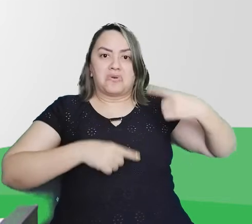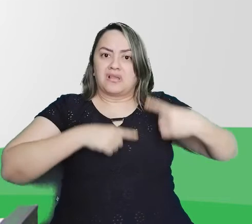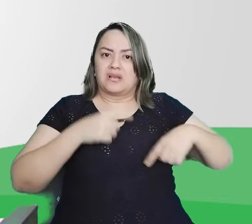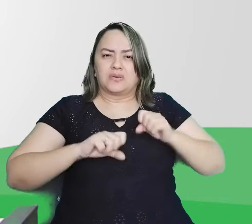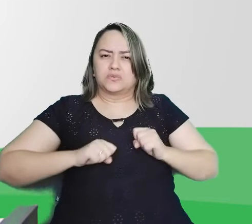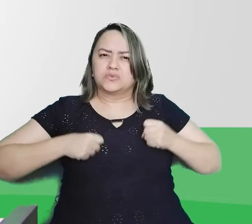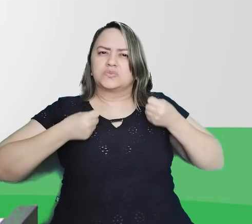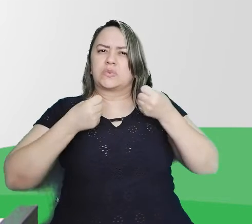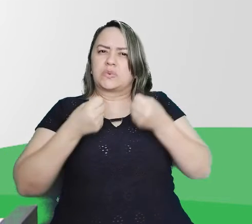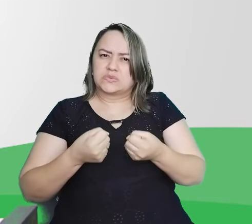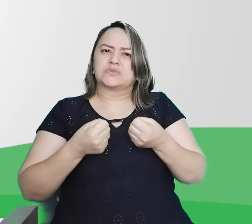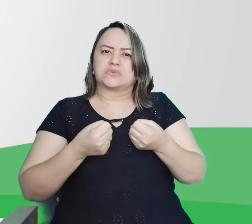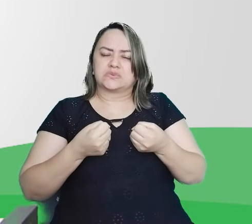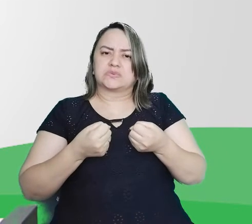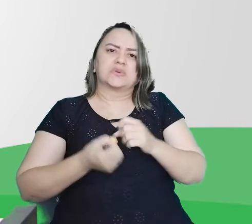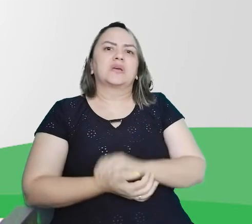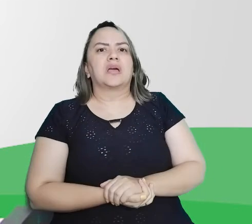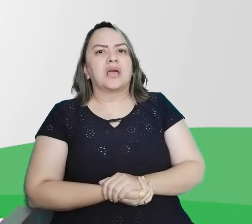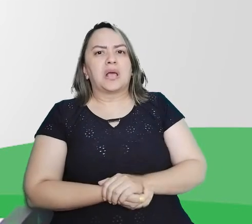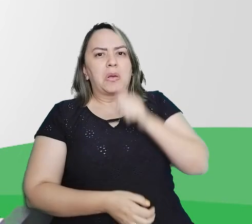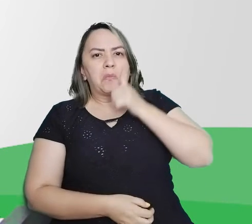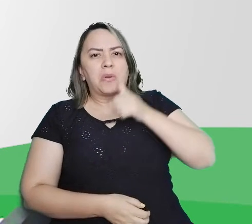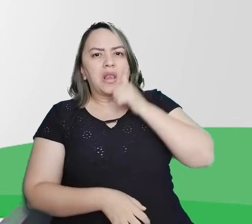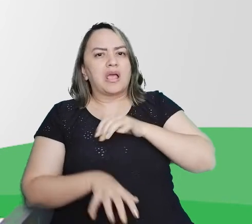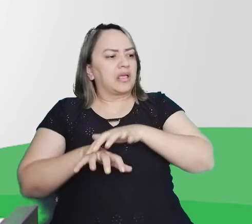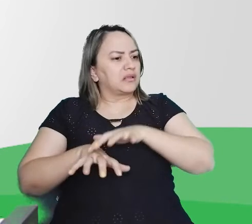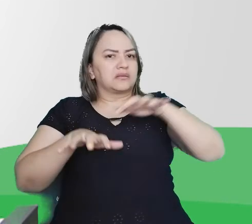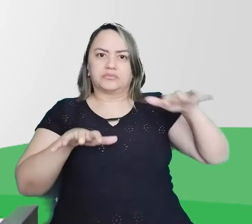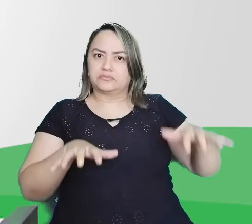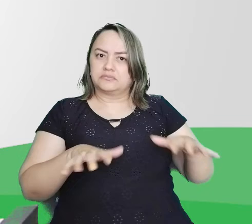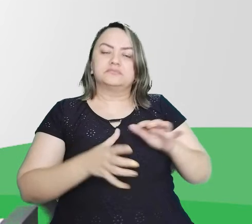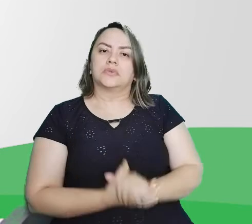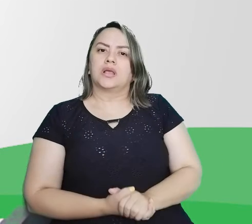estigmatizar as mulheres e confiná-las no espaço privado? Pensemos no exemplo da